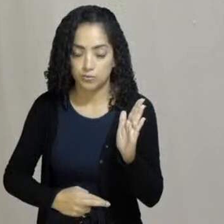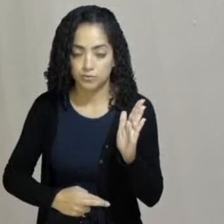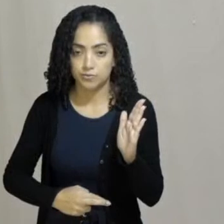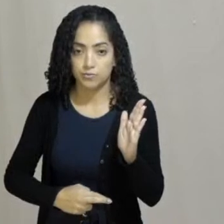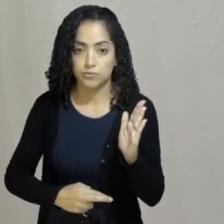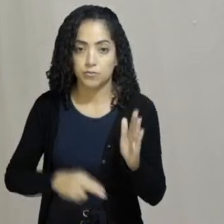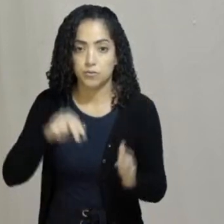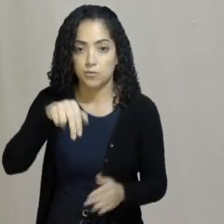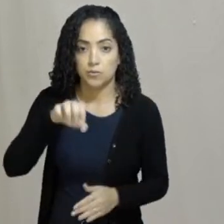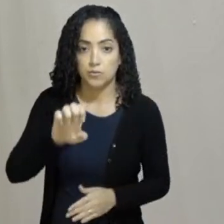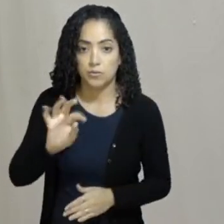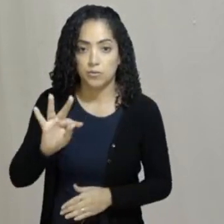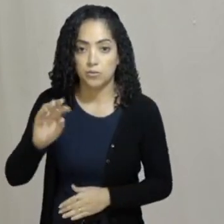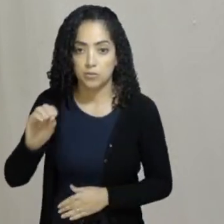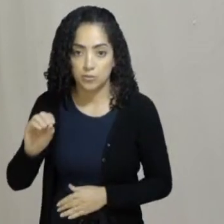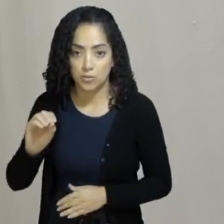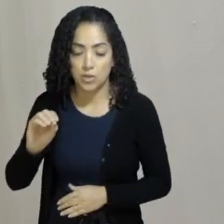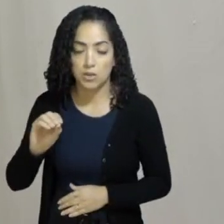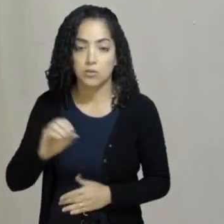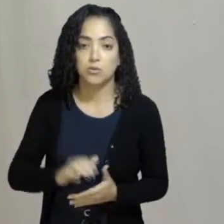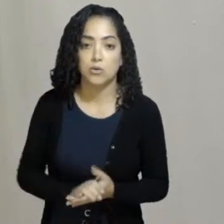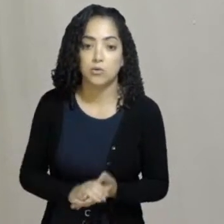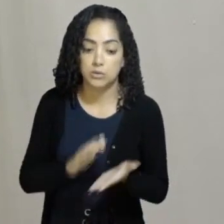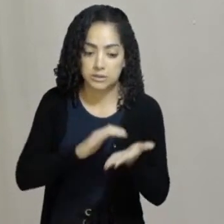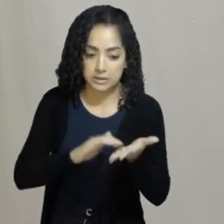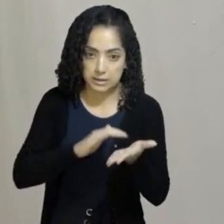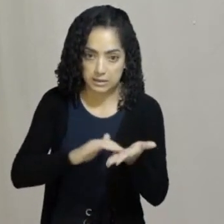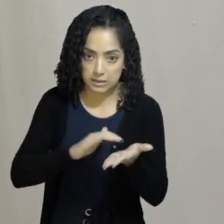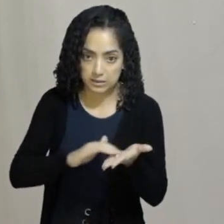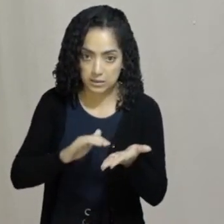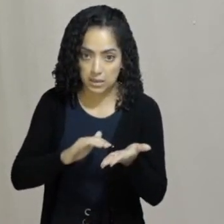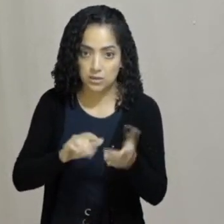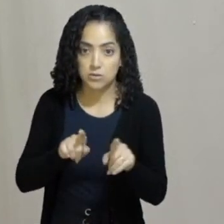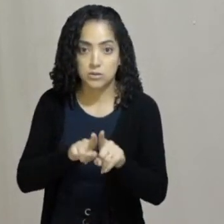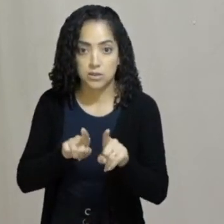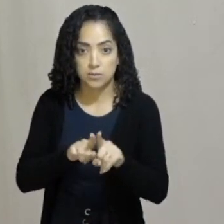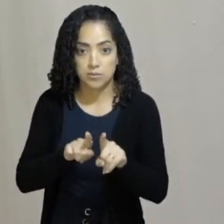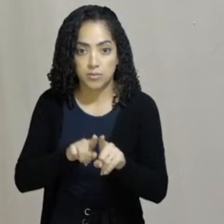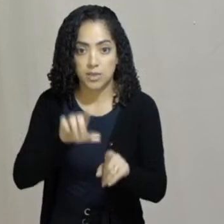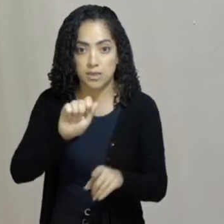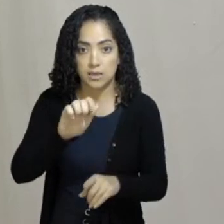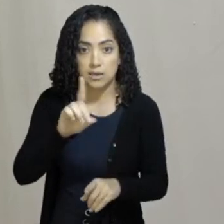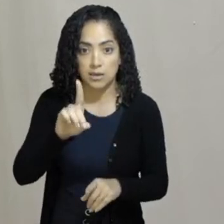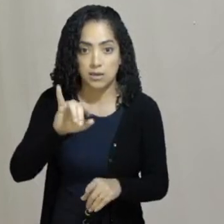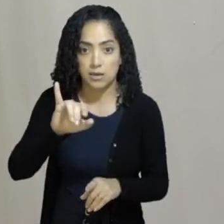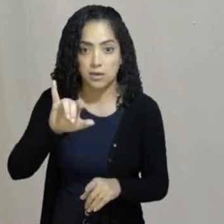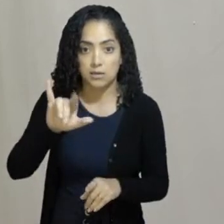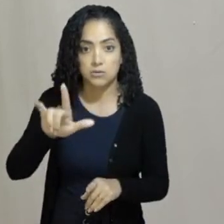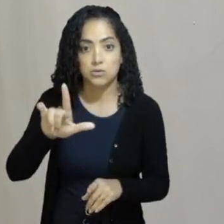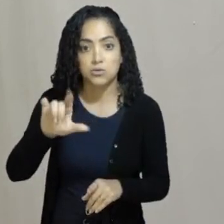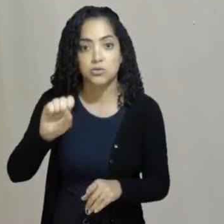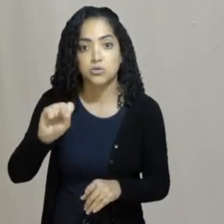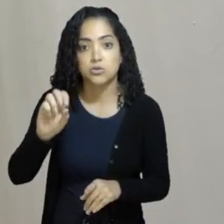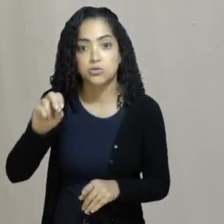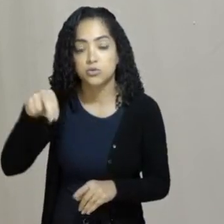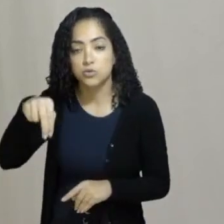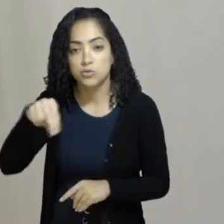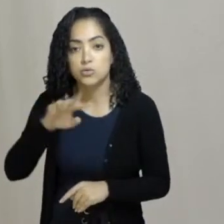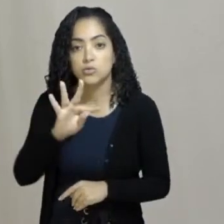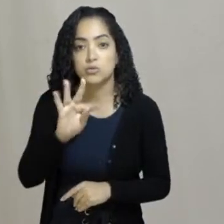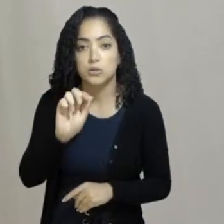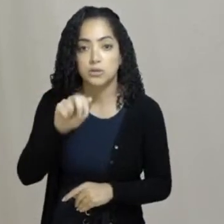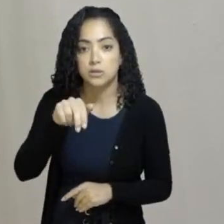Neto Peters do novo secretário e os membros Adilson Girardi do MDB itânia